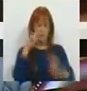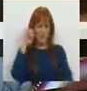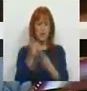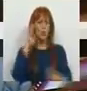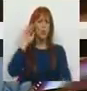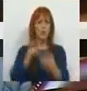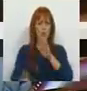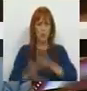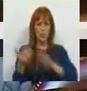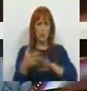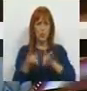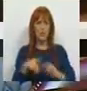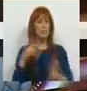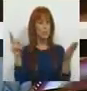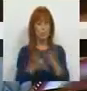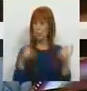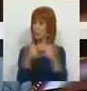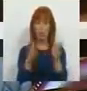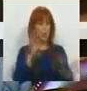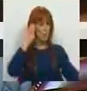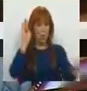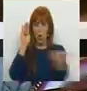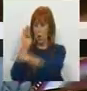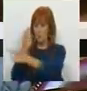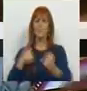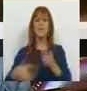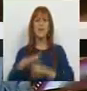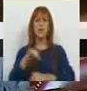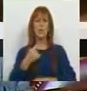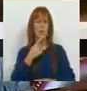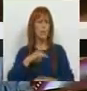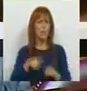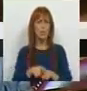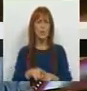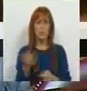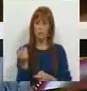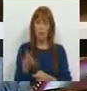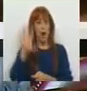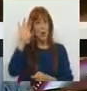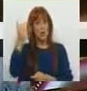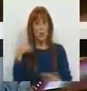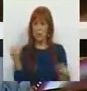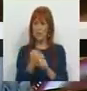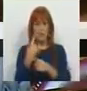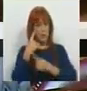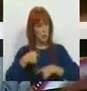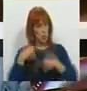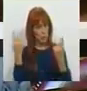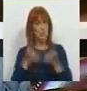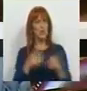uma solução urgente, que é reconhecida por todos. Uma situação muito episódica que os serviços